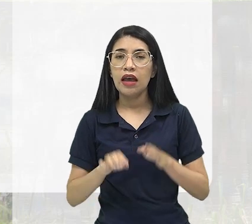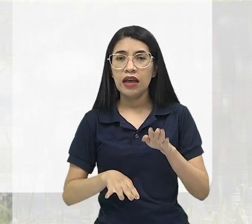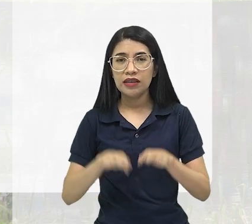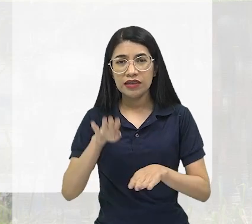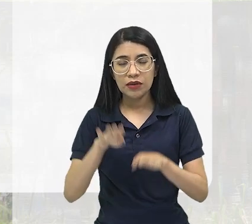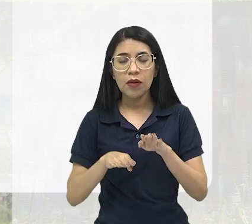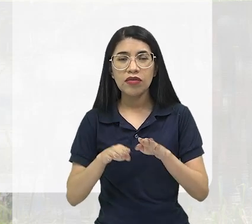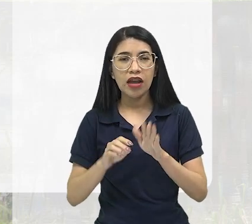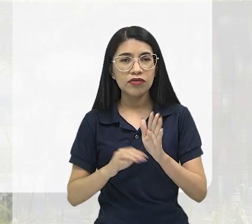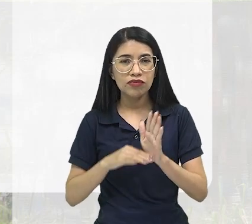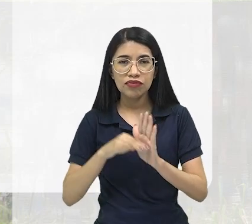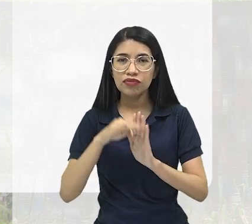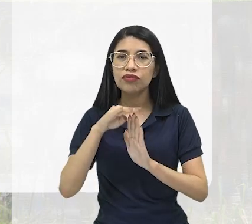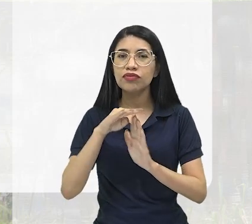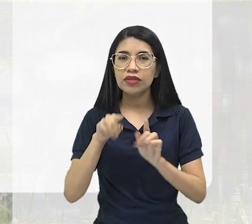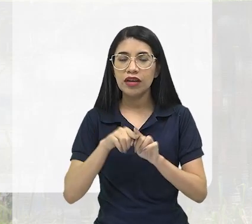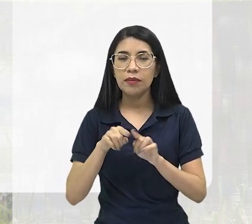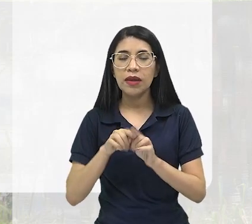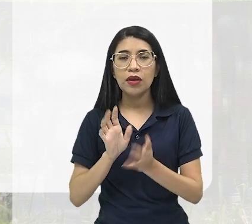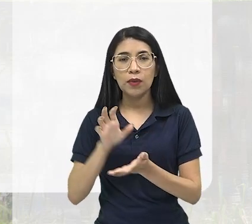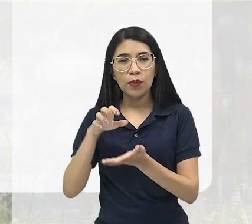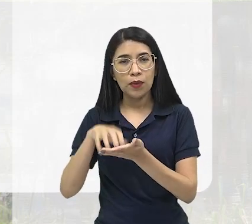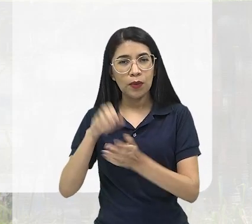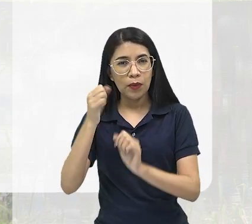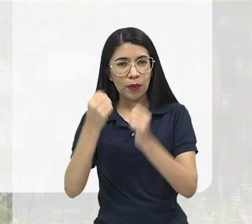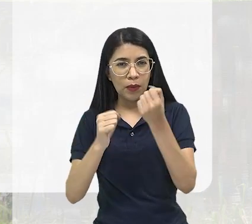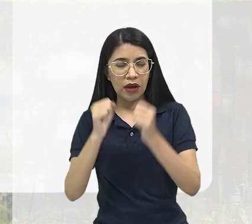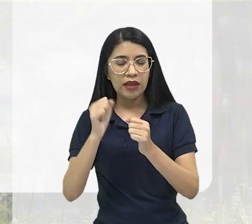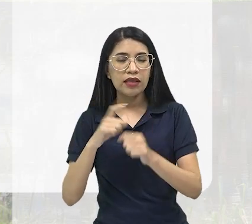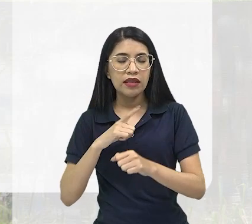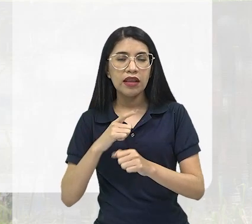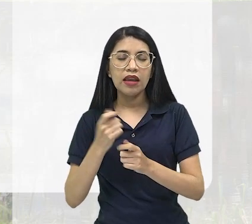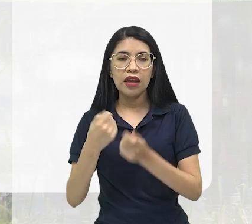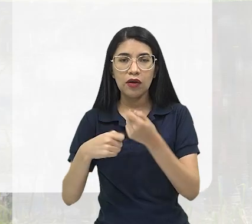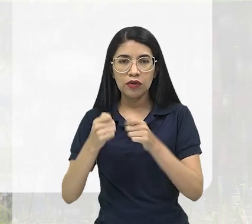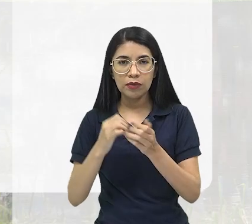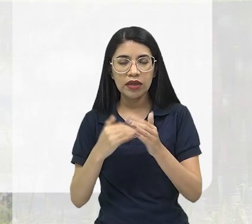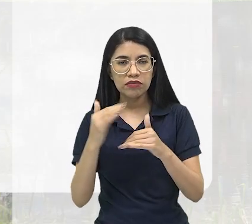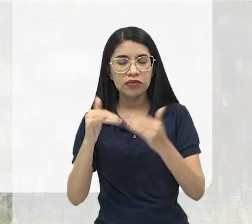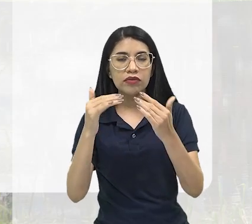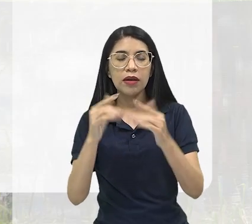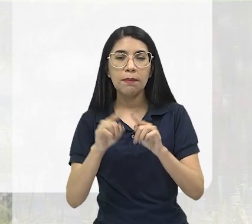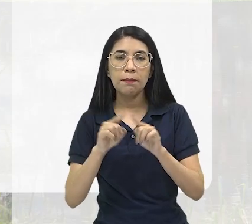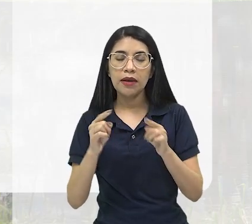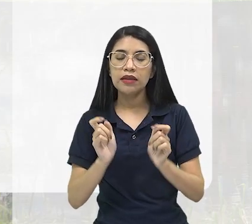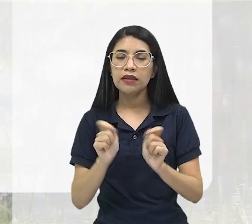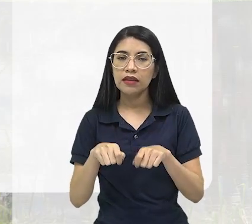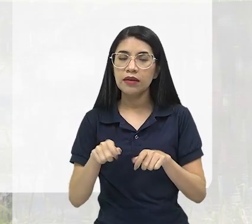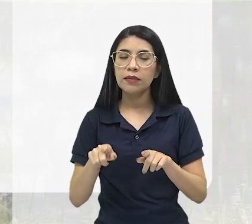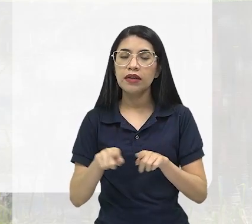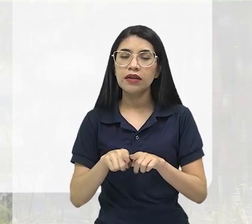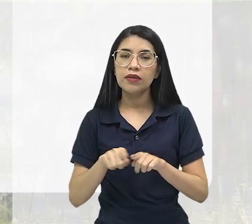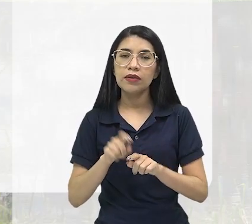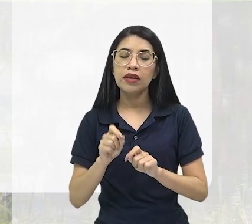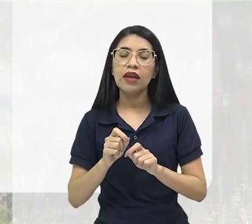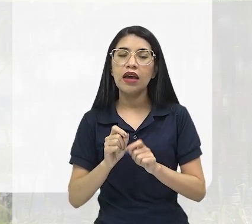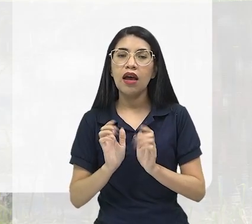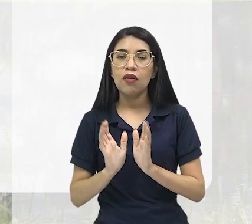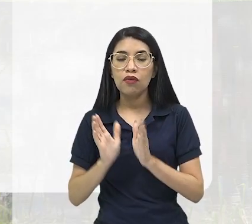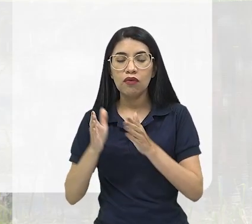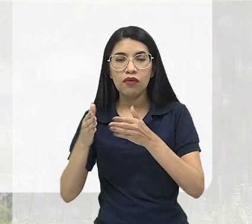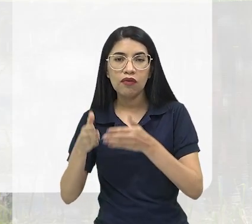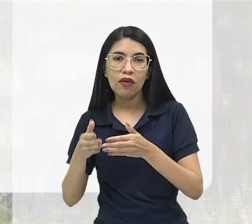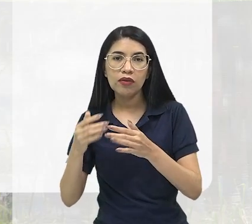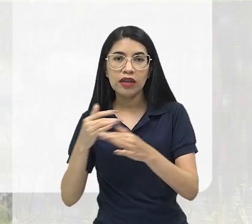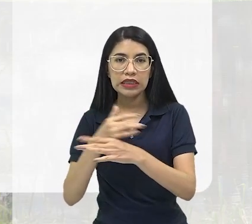desigualdade. A Zona Franca de Manaus, embora tenha gerado desenvolvimento econômico, também contribuiu para a concentração de renda